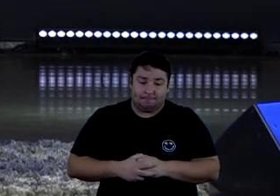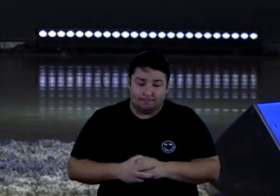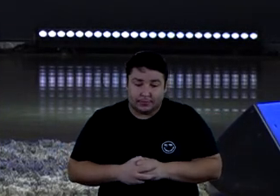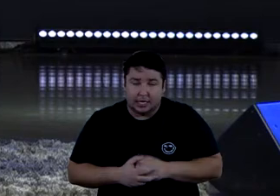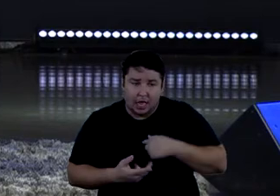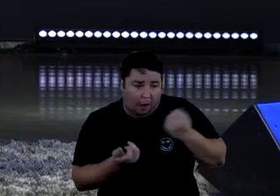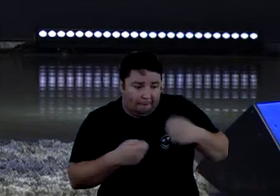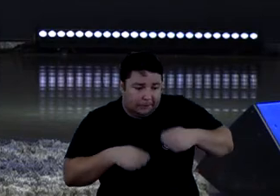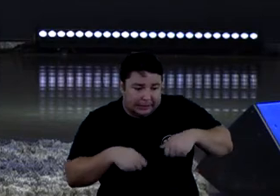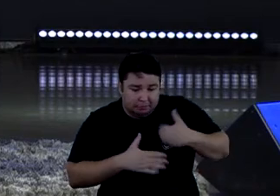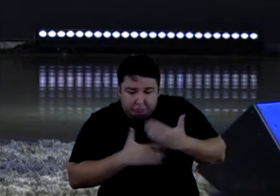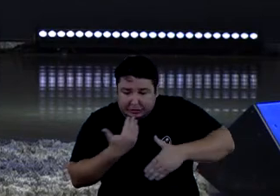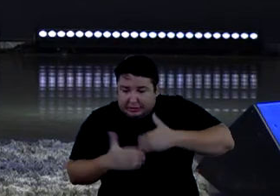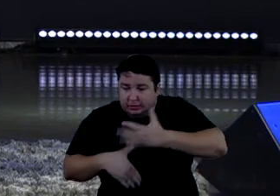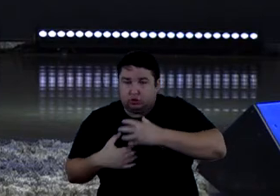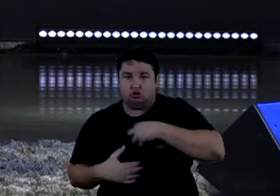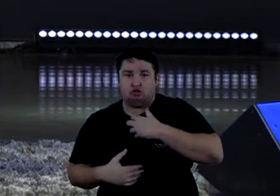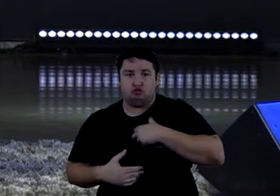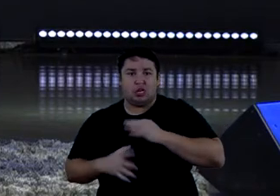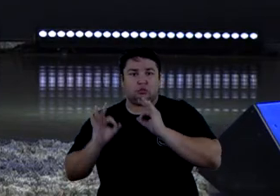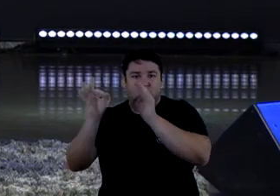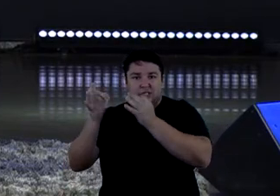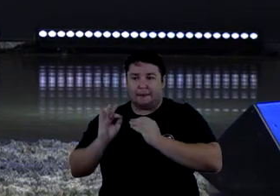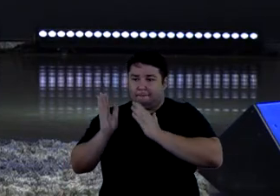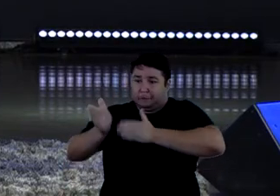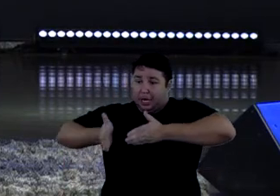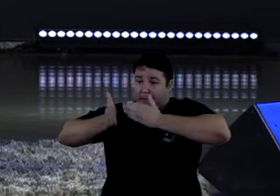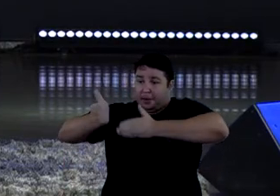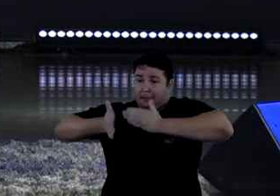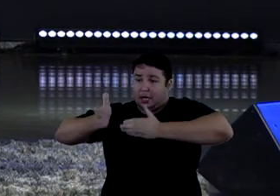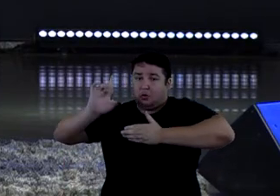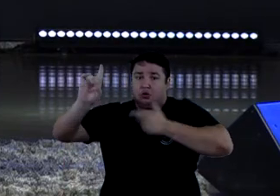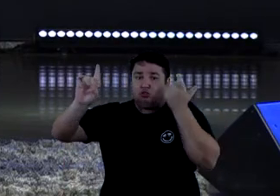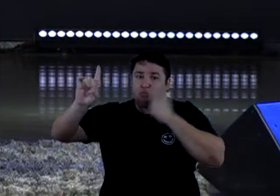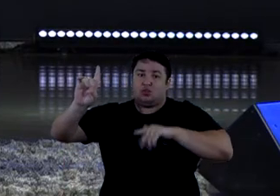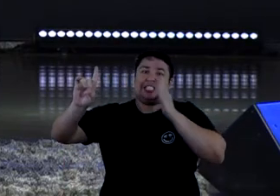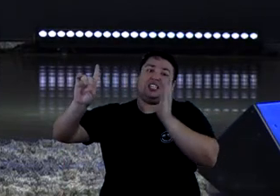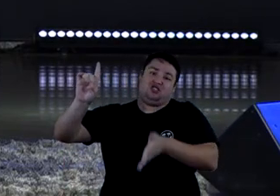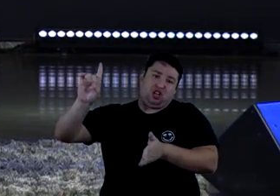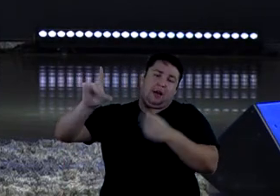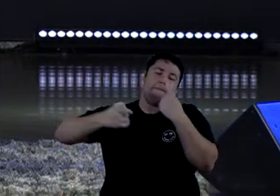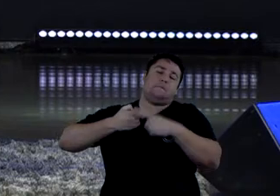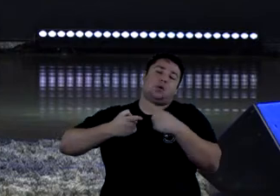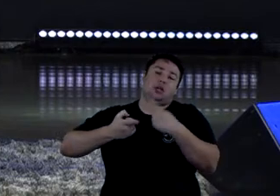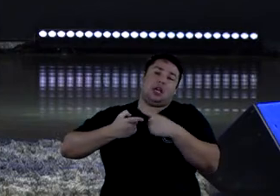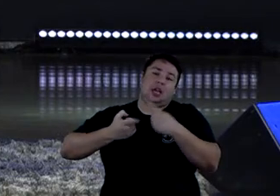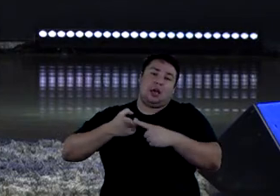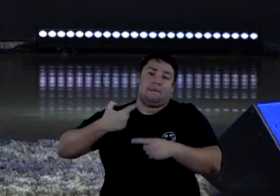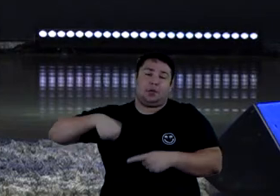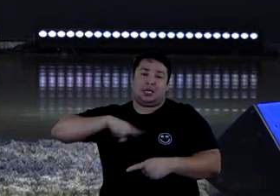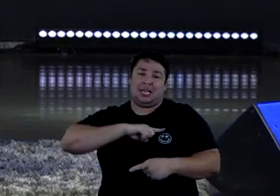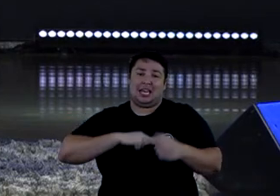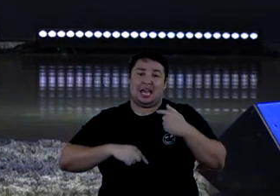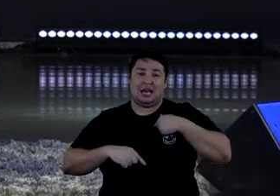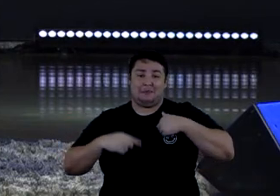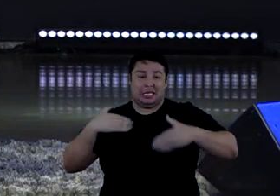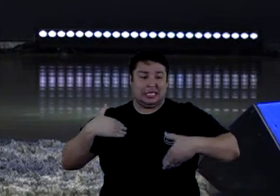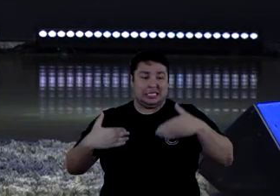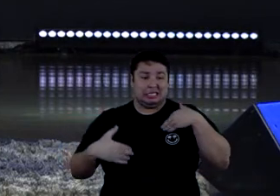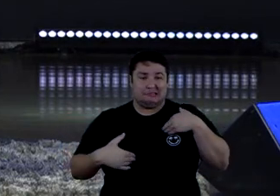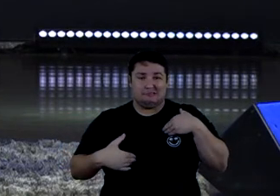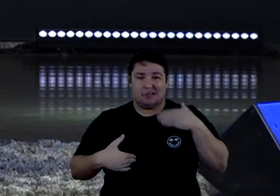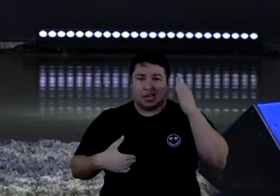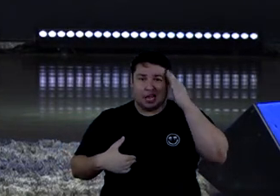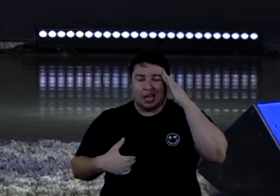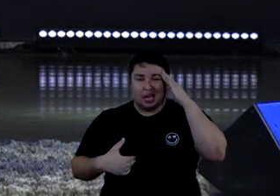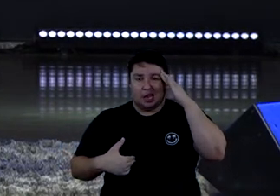Eu preciso prosseguir de maneira coerente com aquilo que eu já alcancei. Por quê? Porque a minha natureza carnal,